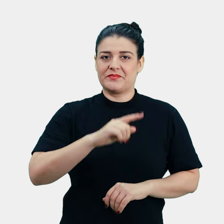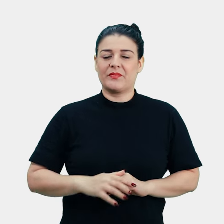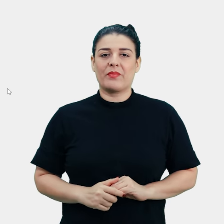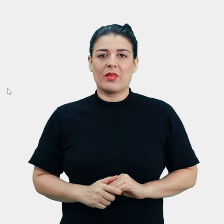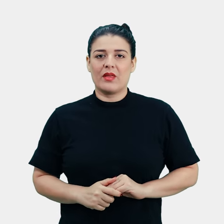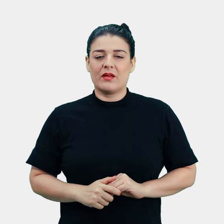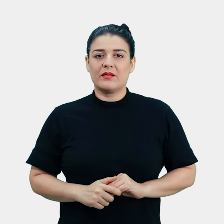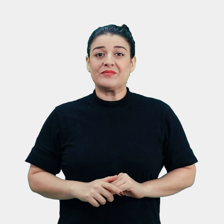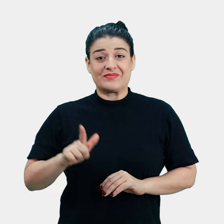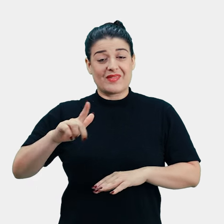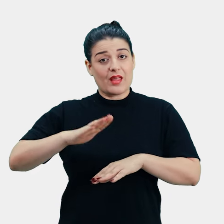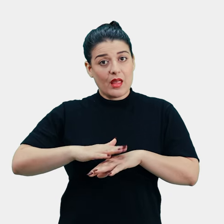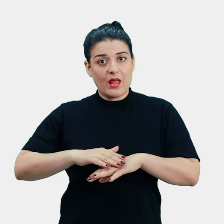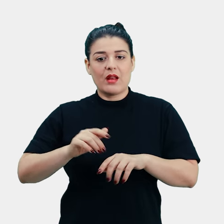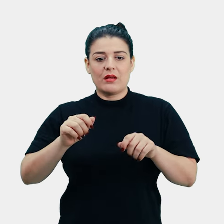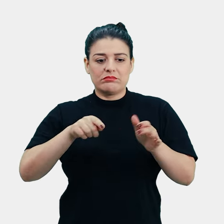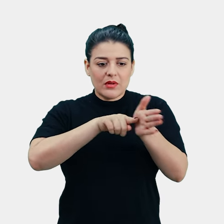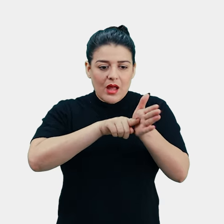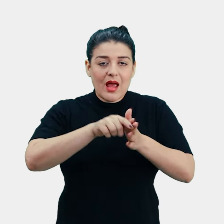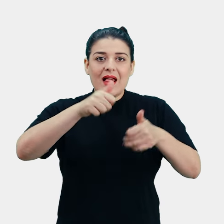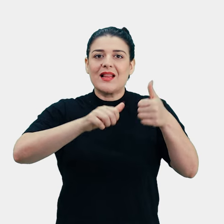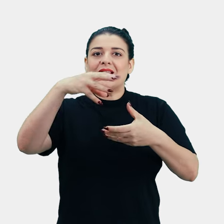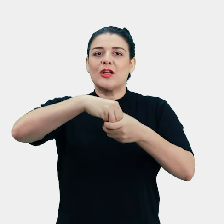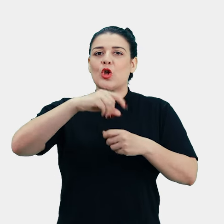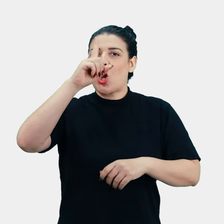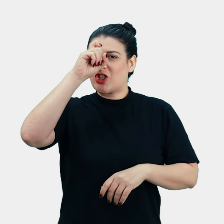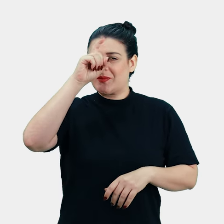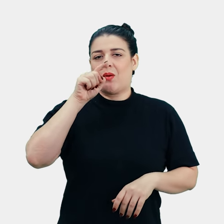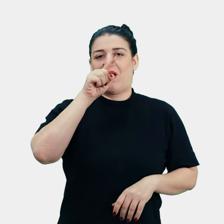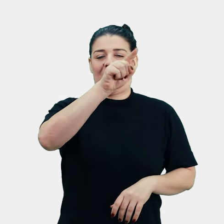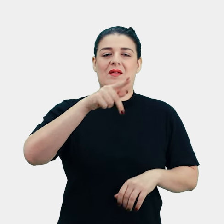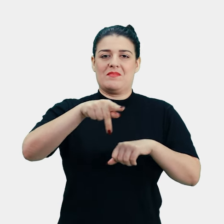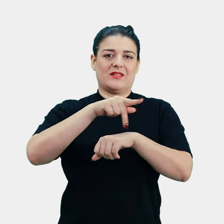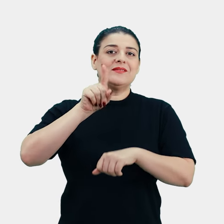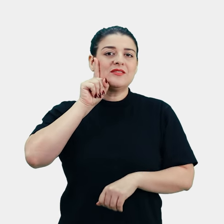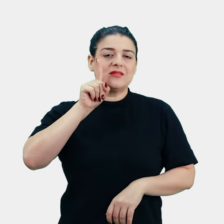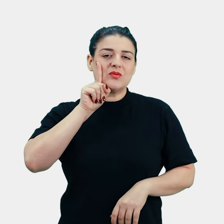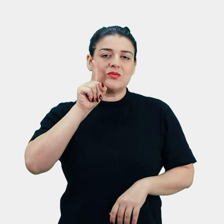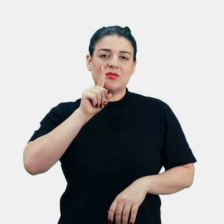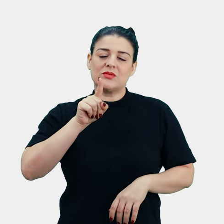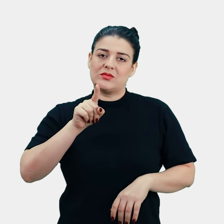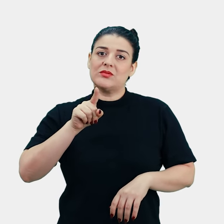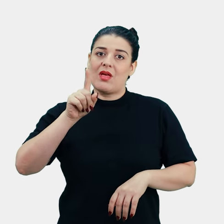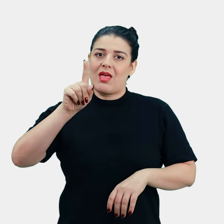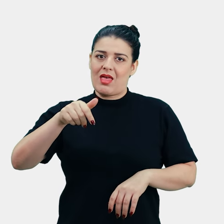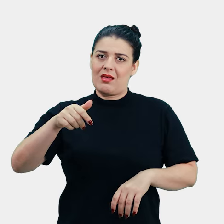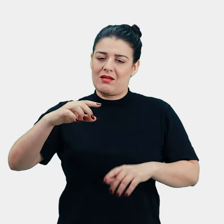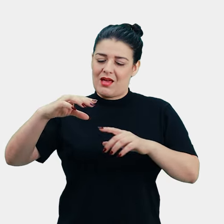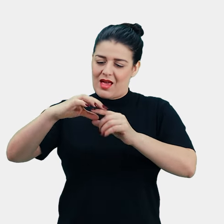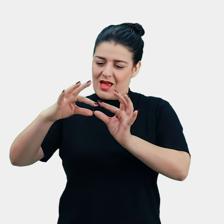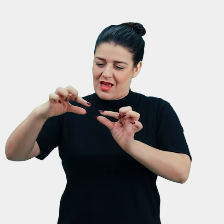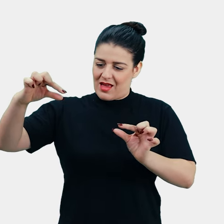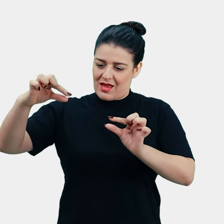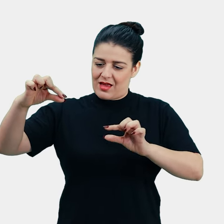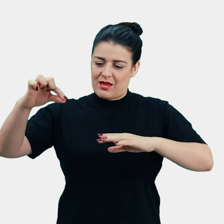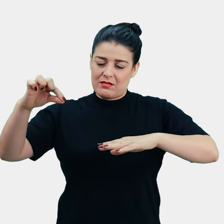Então, ela faz já esse tipo de análise em hospitais lá nos Estados Unidos, com essa famosa a caneta, Mass